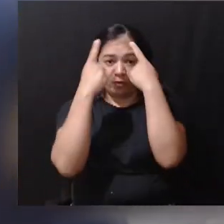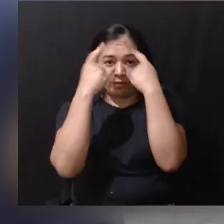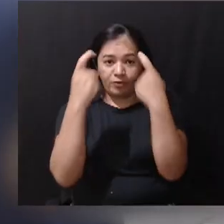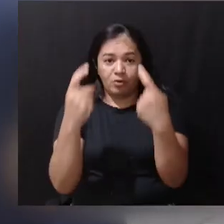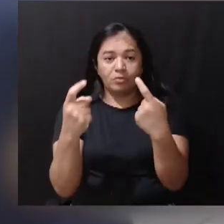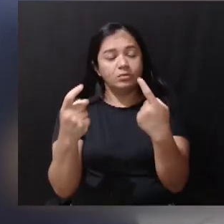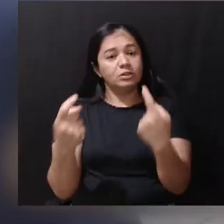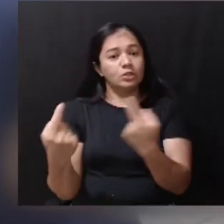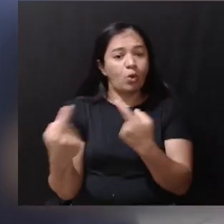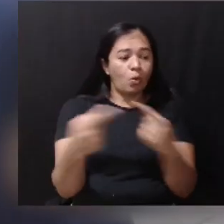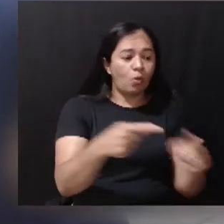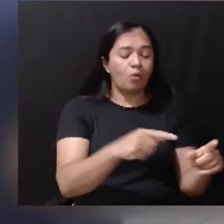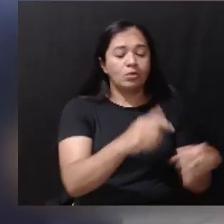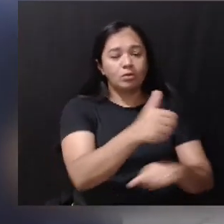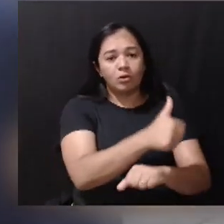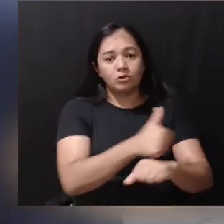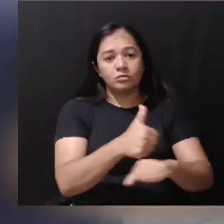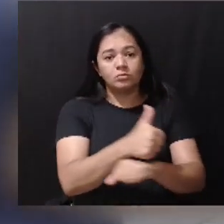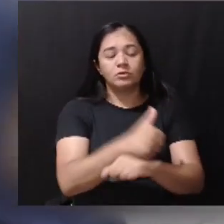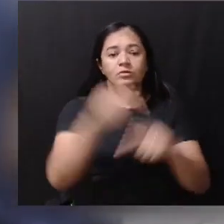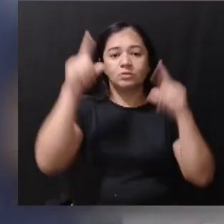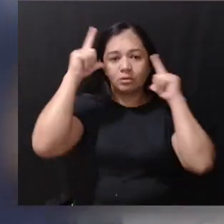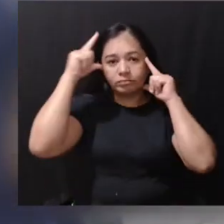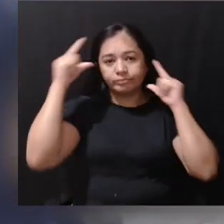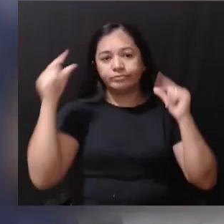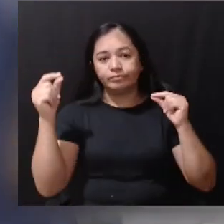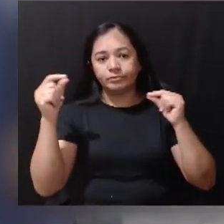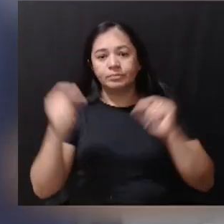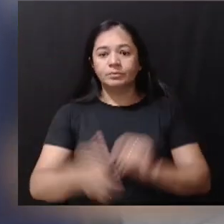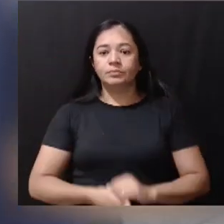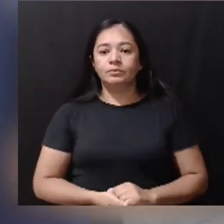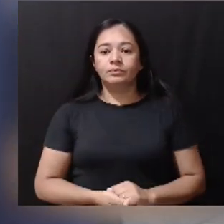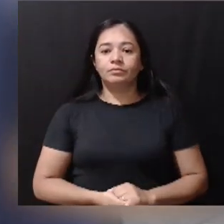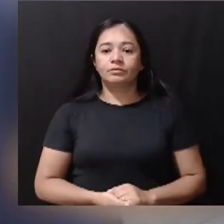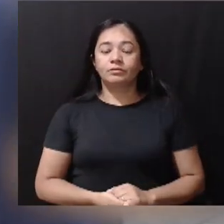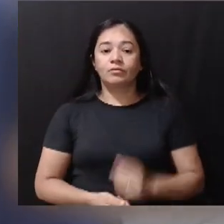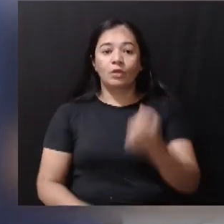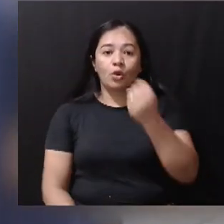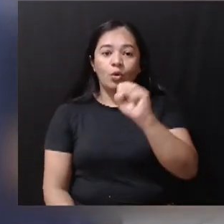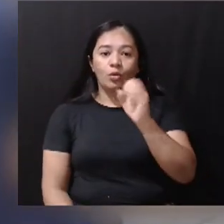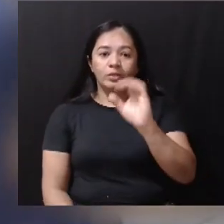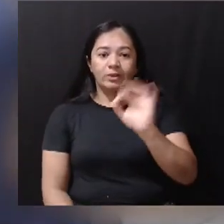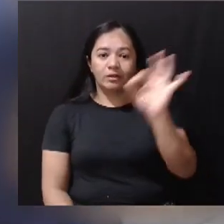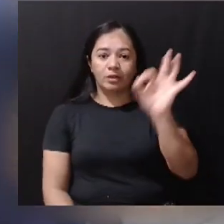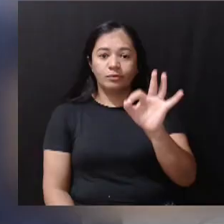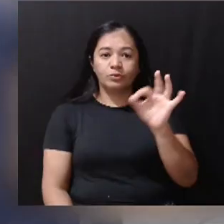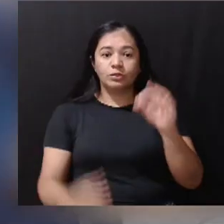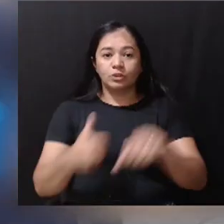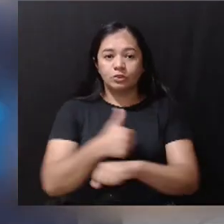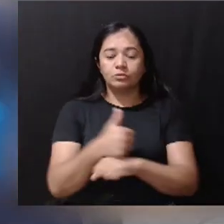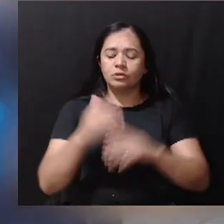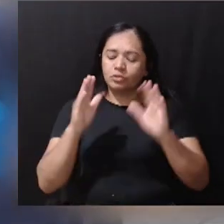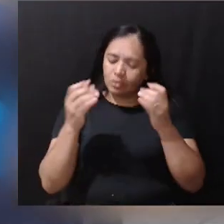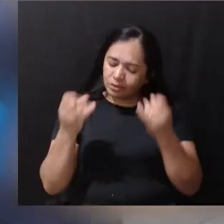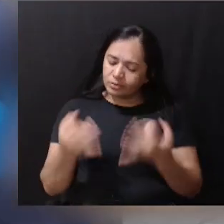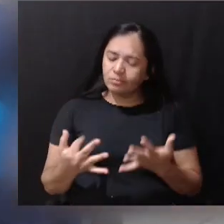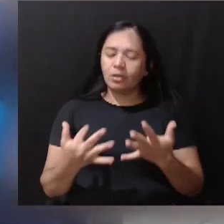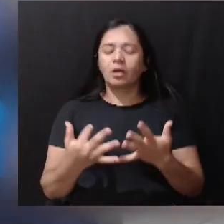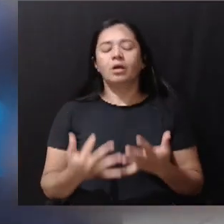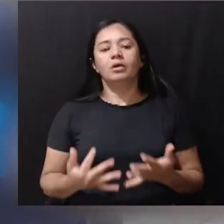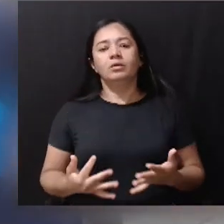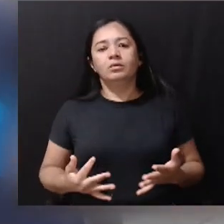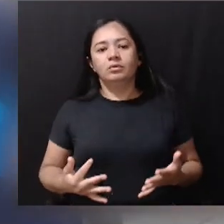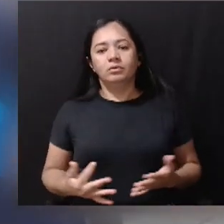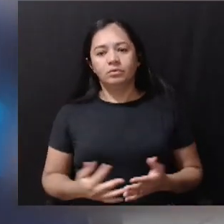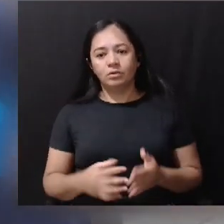contra profissionais da enfermagem. Mais de 80% dos profissionais relataram em pesquisa realizada pelo COREM,